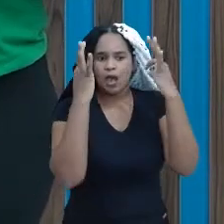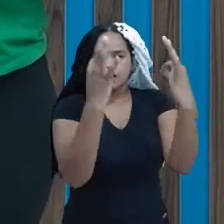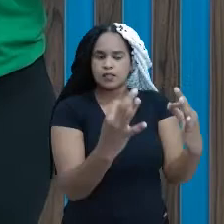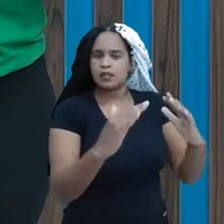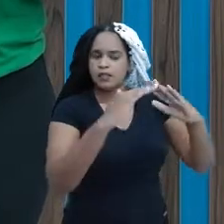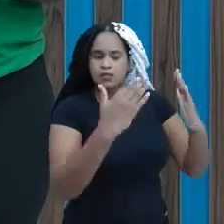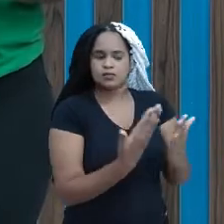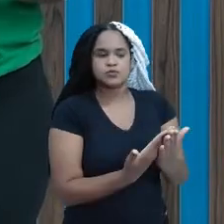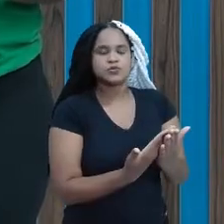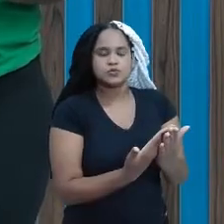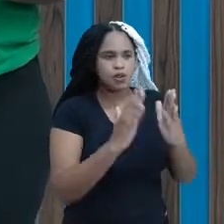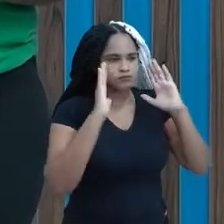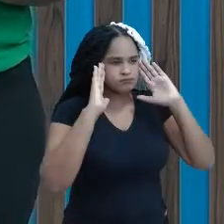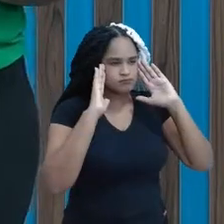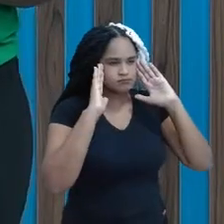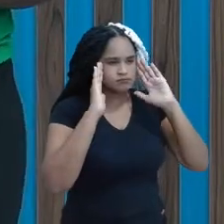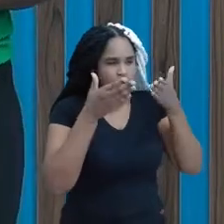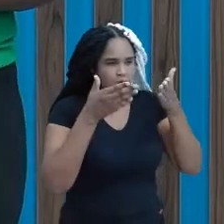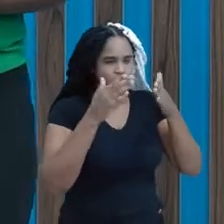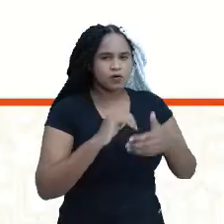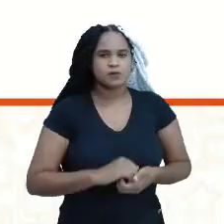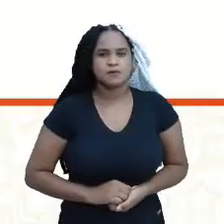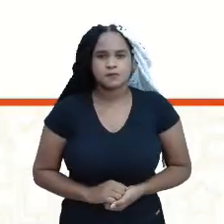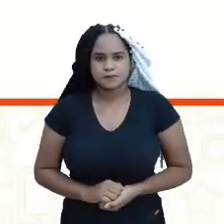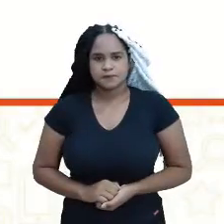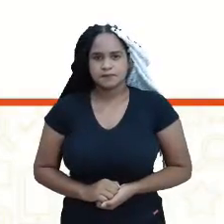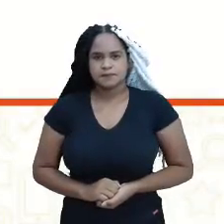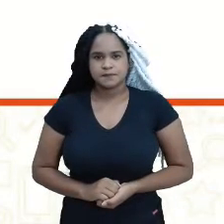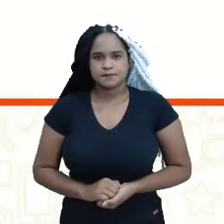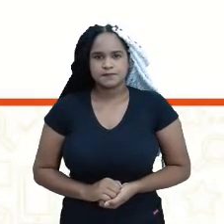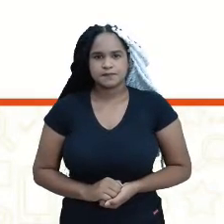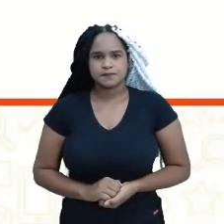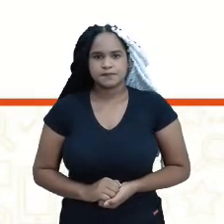ficar muito mais direcionada.